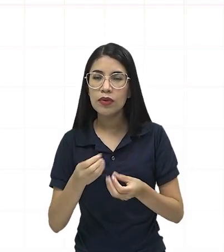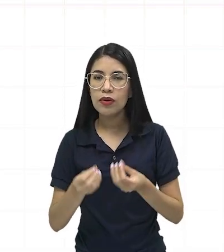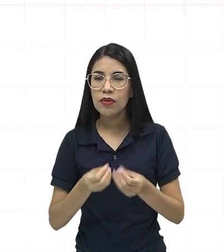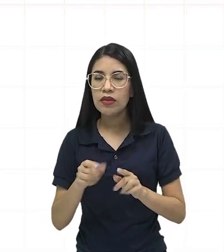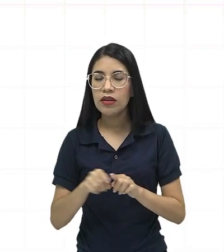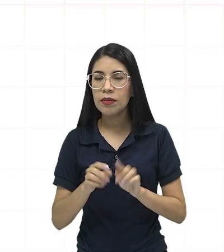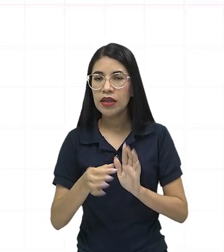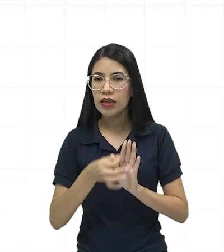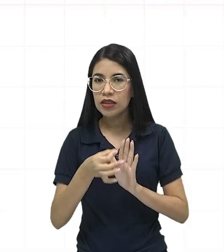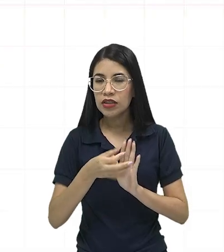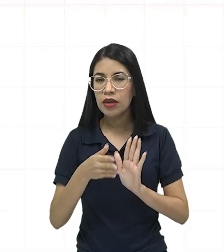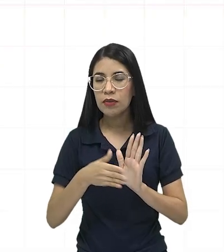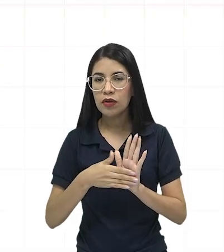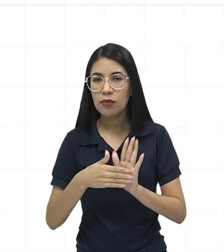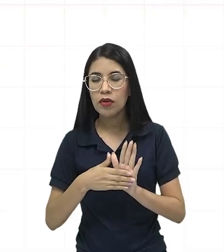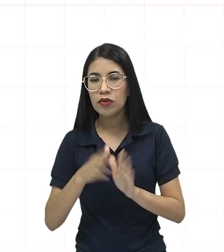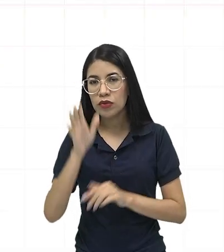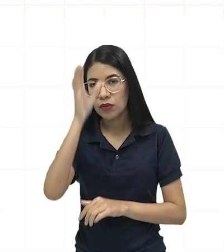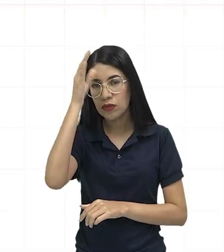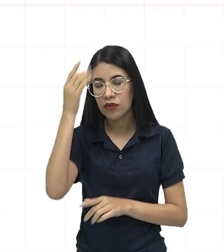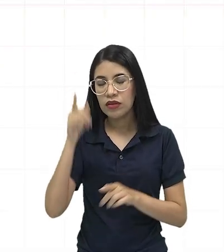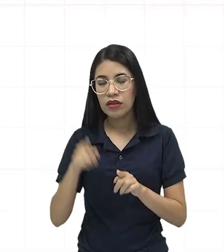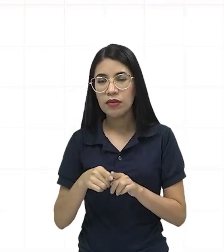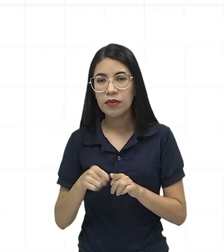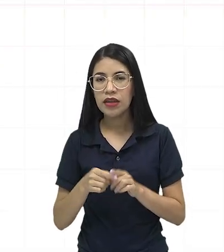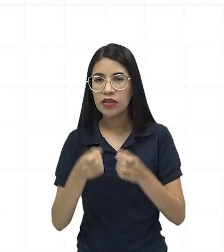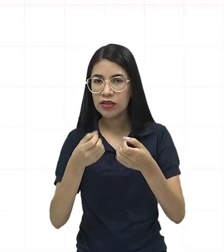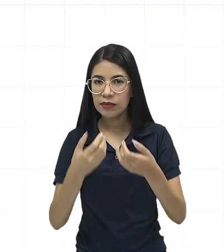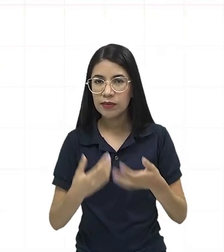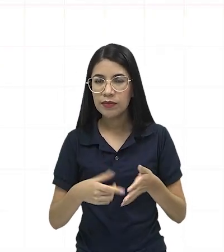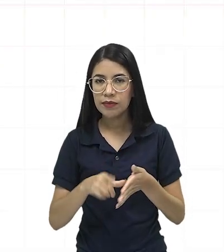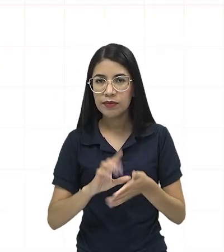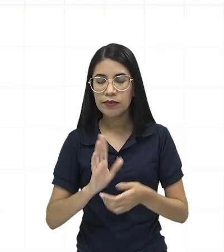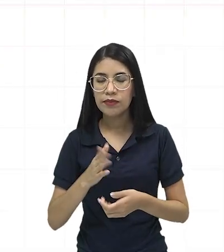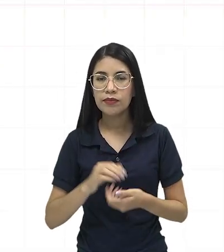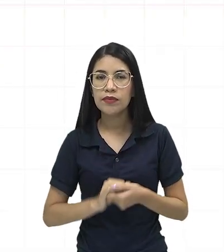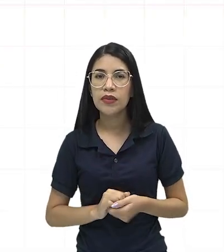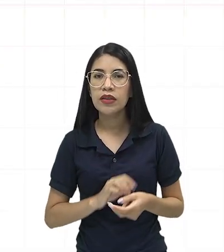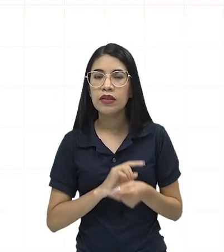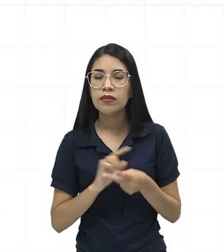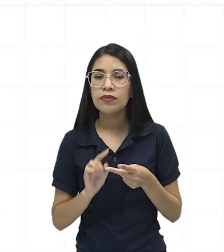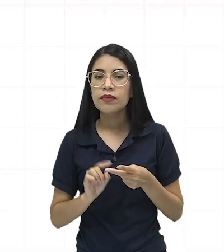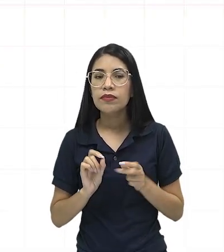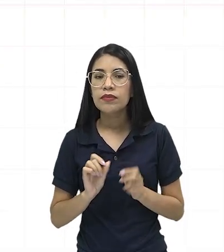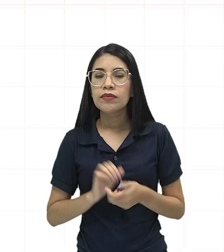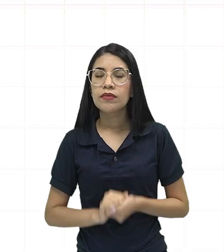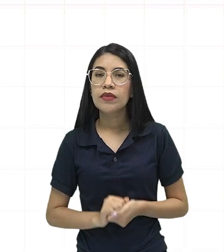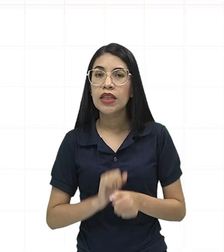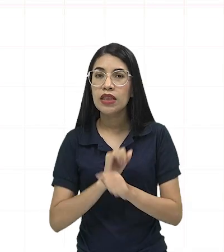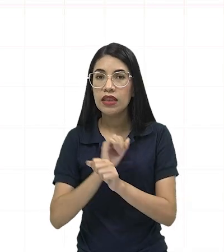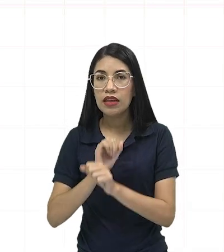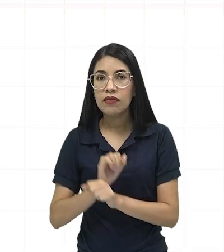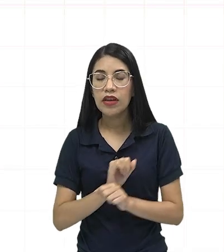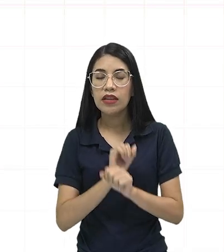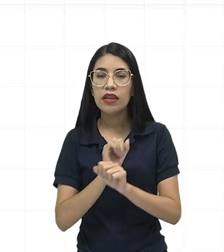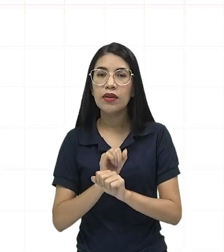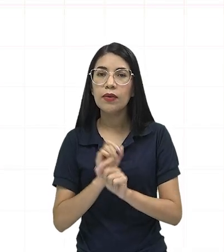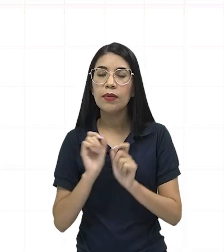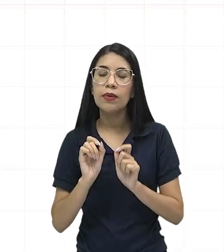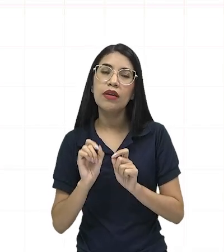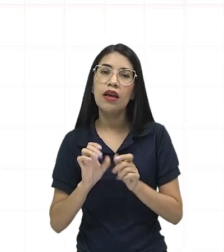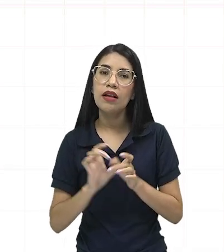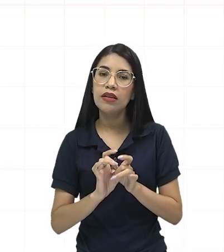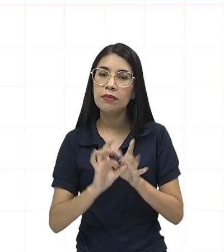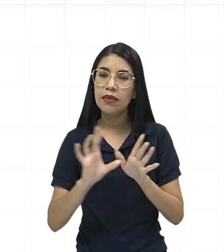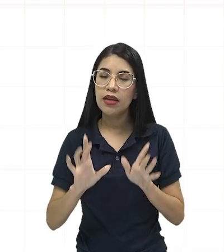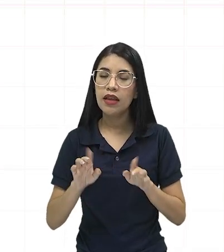criticar, propor soluções, etc., que a gente já vem falando desde o início da aula. Nosso segundo ponto, defenderam a